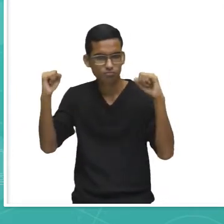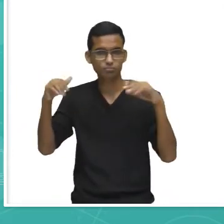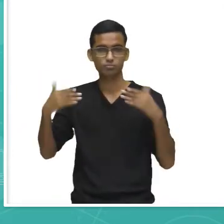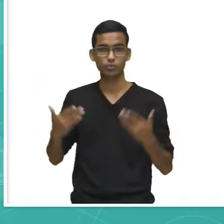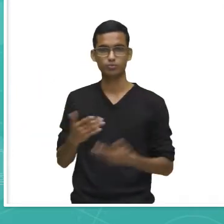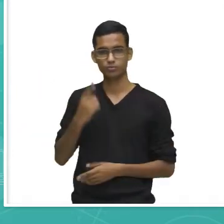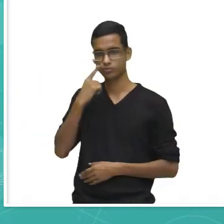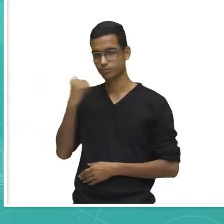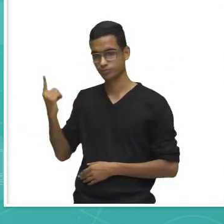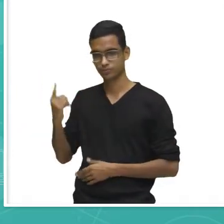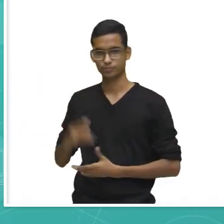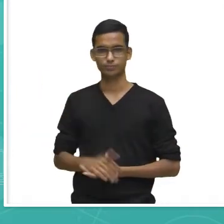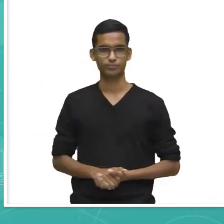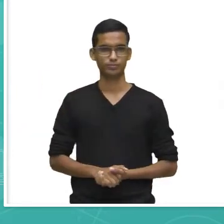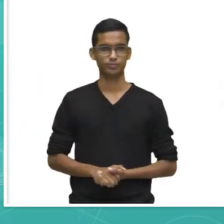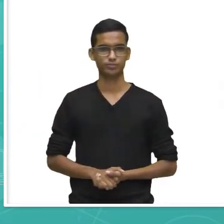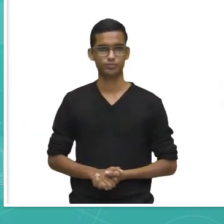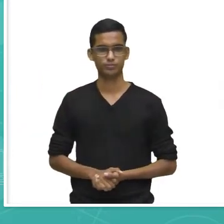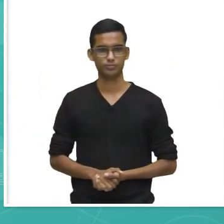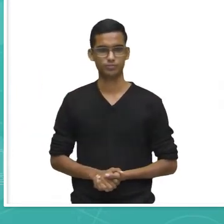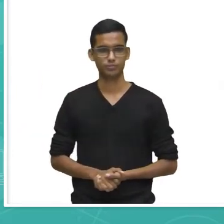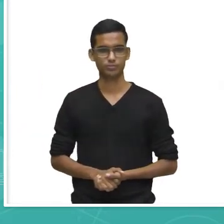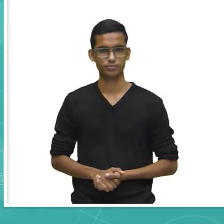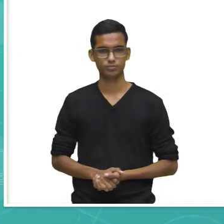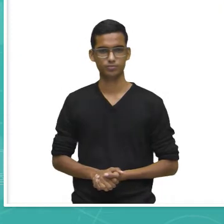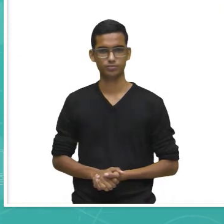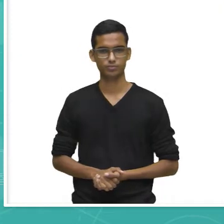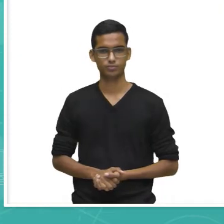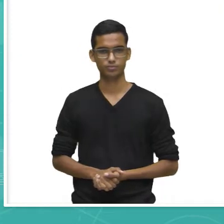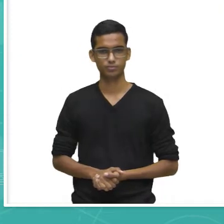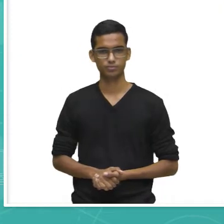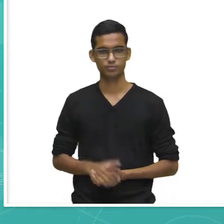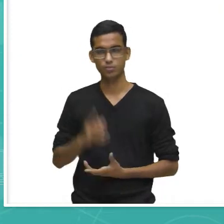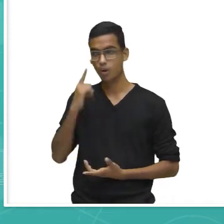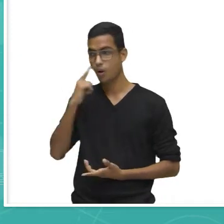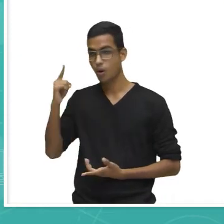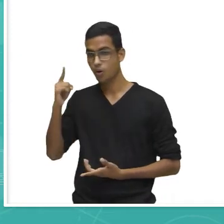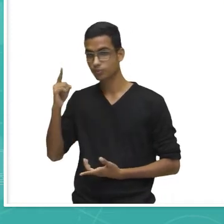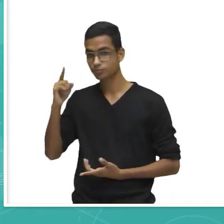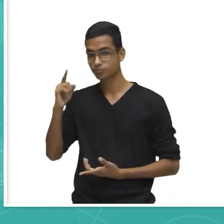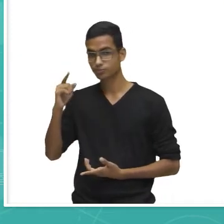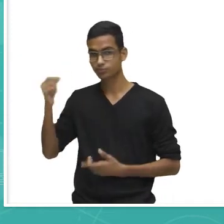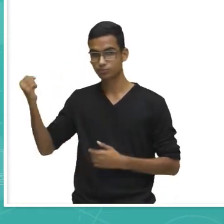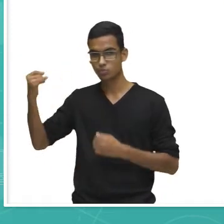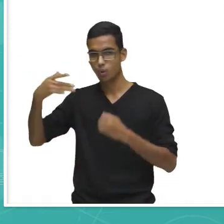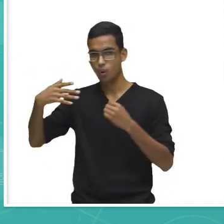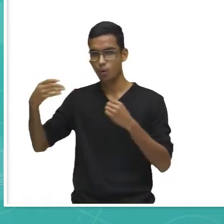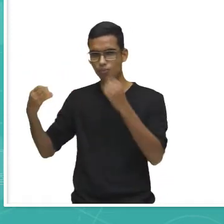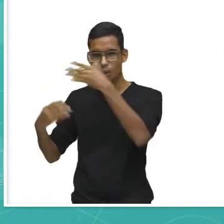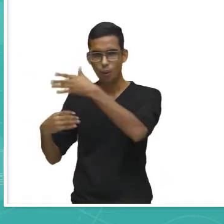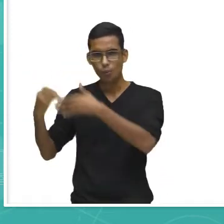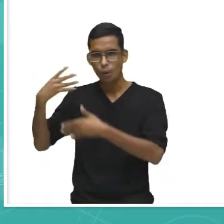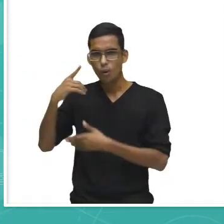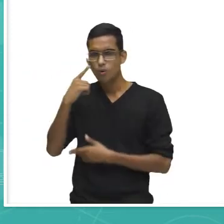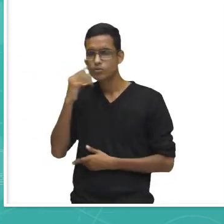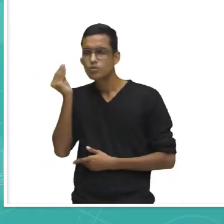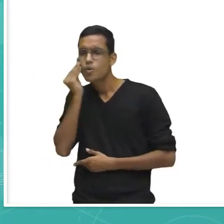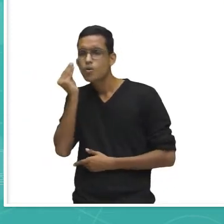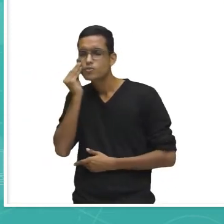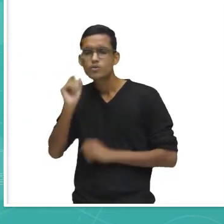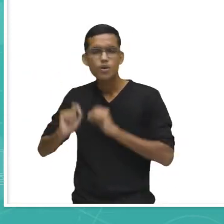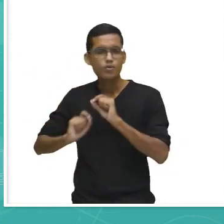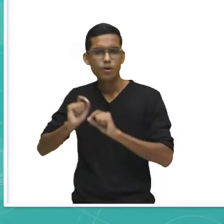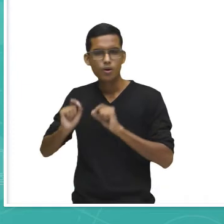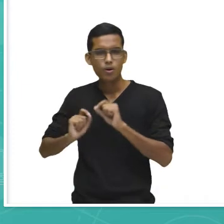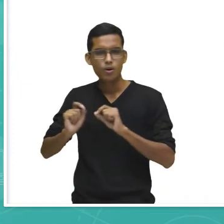lá? Então, olha só, nessa próxima cartela vocês vão saber o que são as doenças ocupacionais e como cuidar